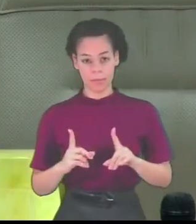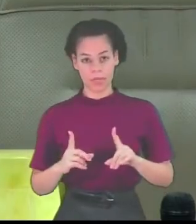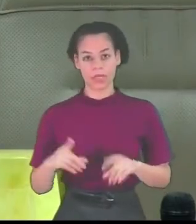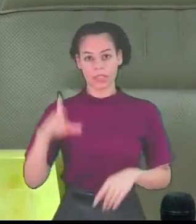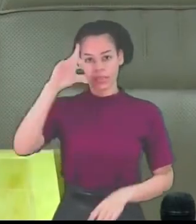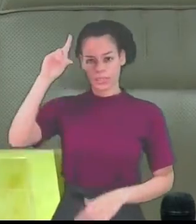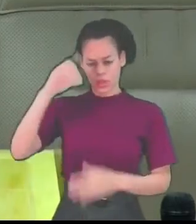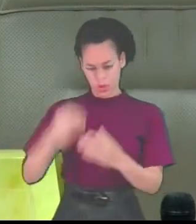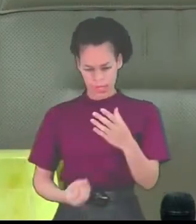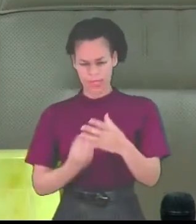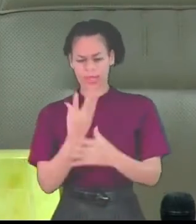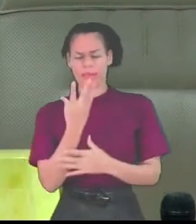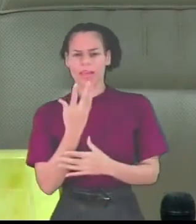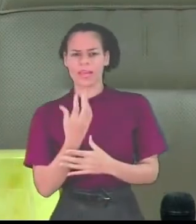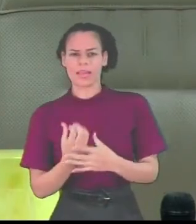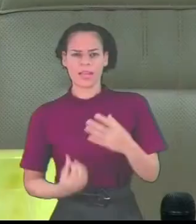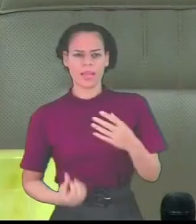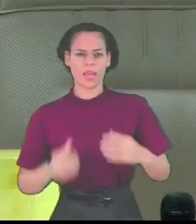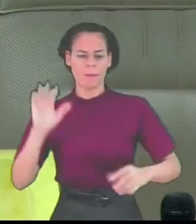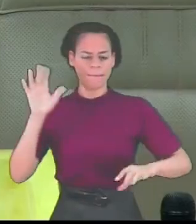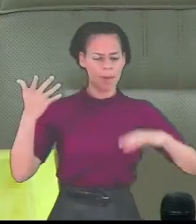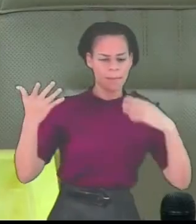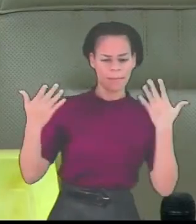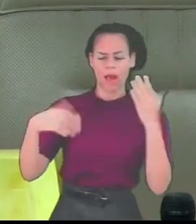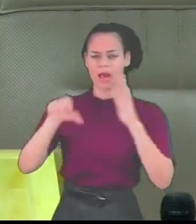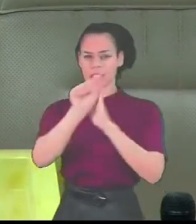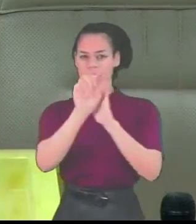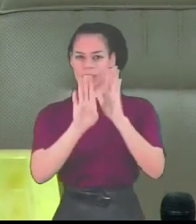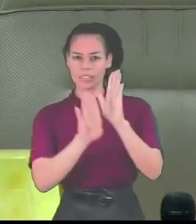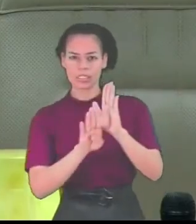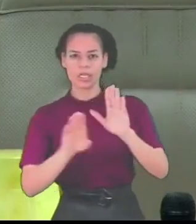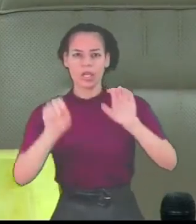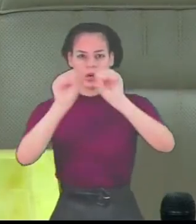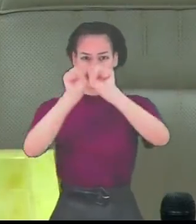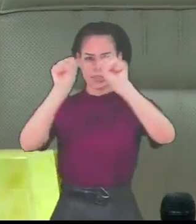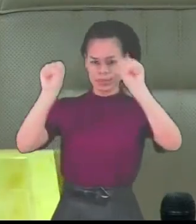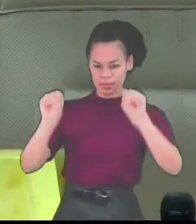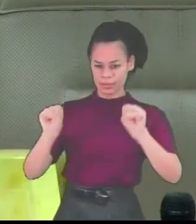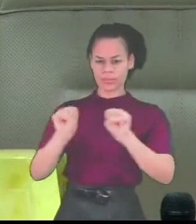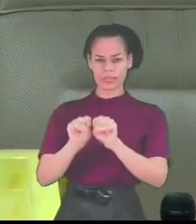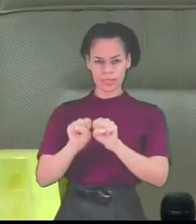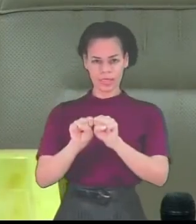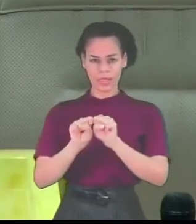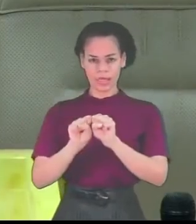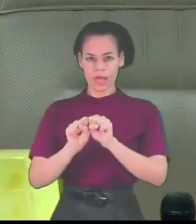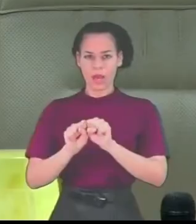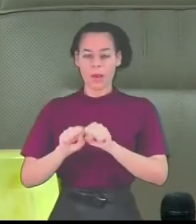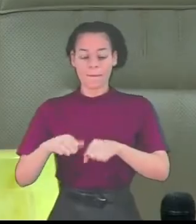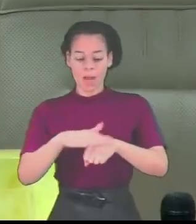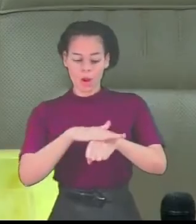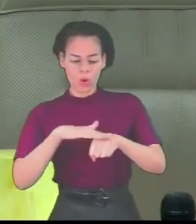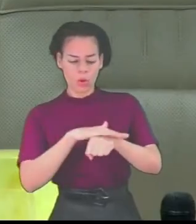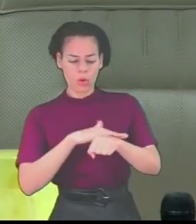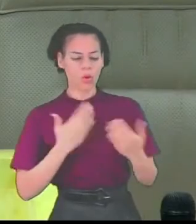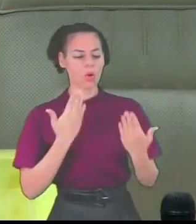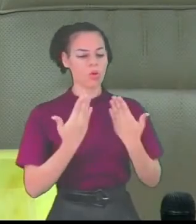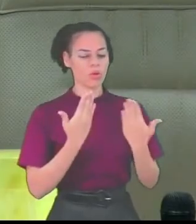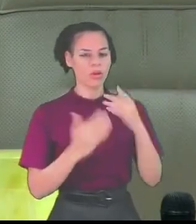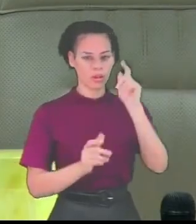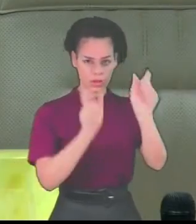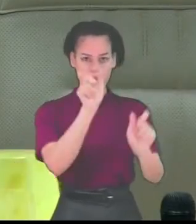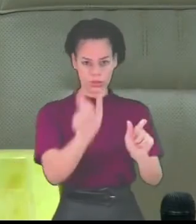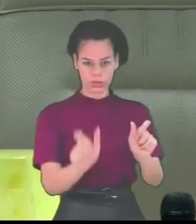sinais símbolos sistemas para se comunicar com homem